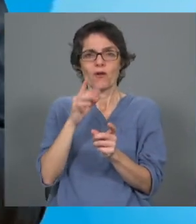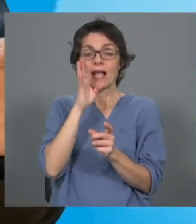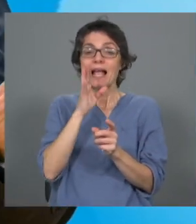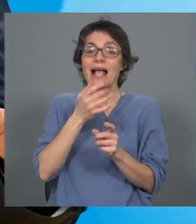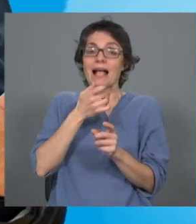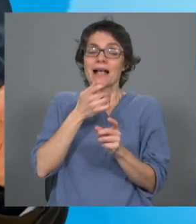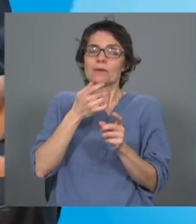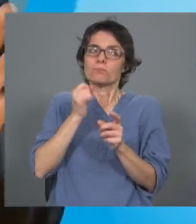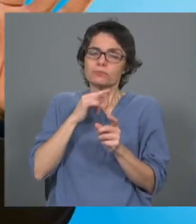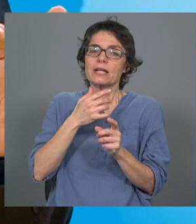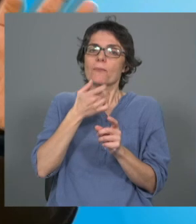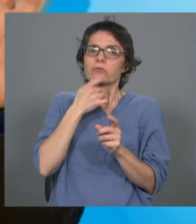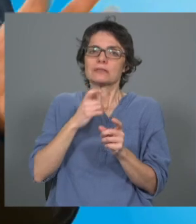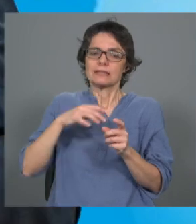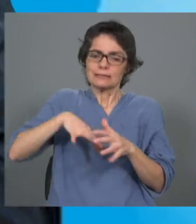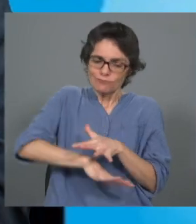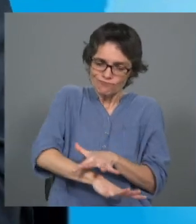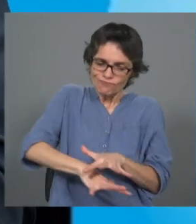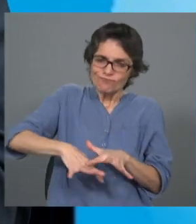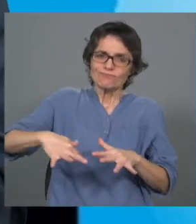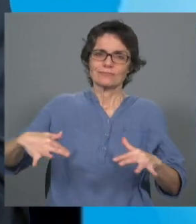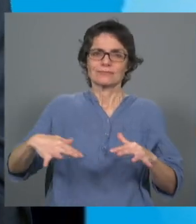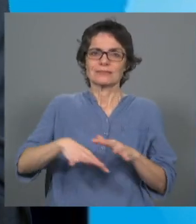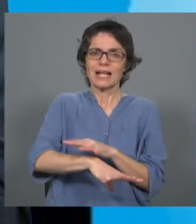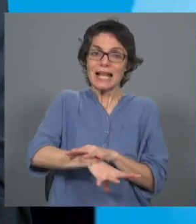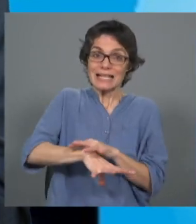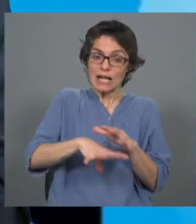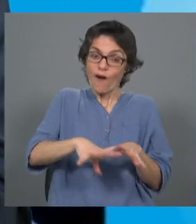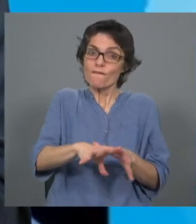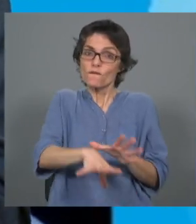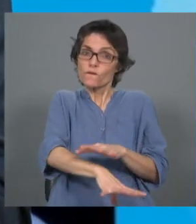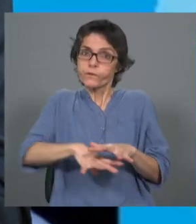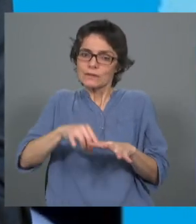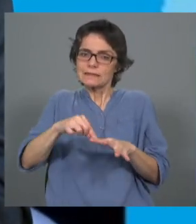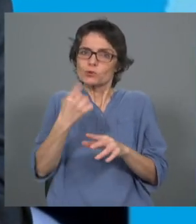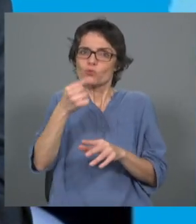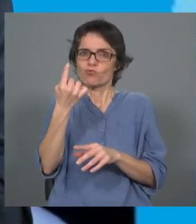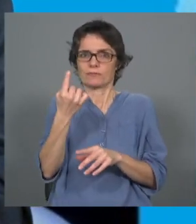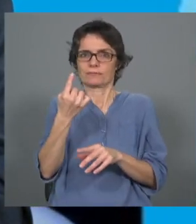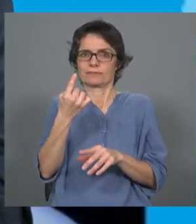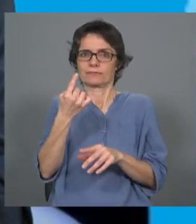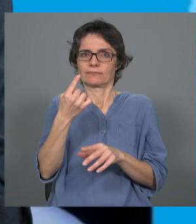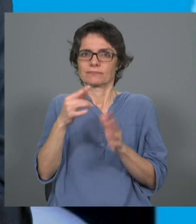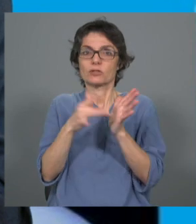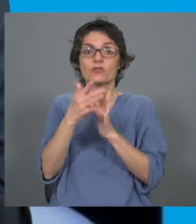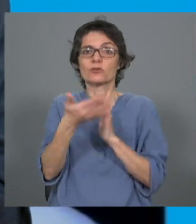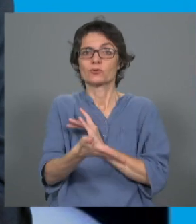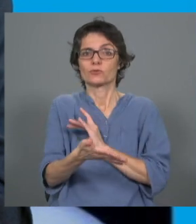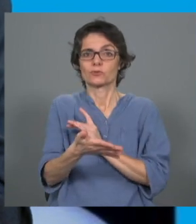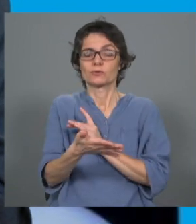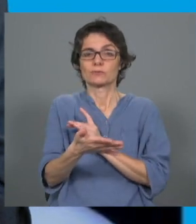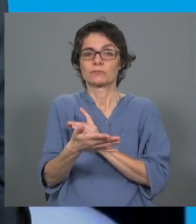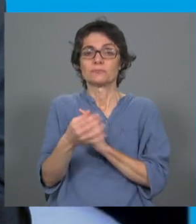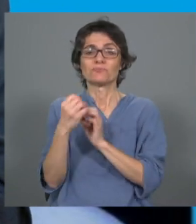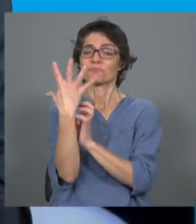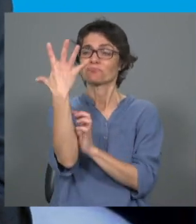Não somos agarrados a outras ervas ou outras plantas. É na mesma videira e só assim é que somos igreja. Um ramo sozinho